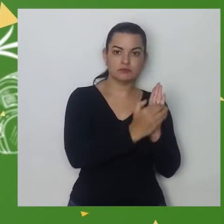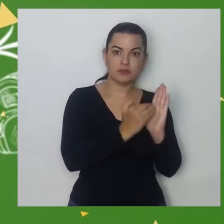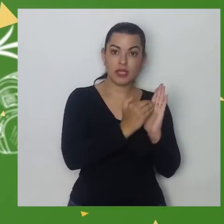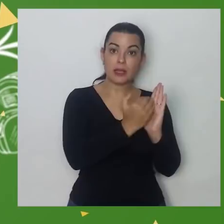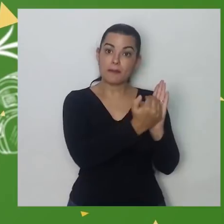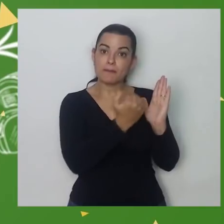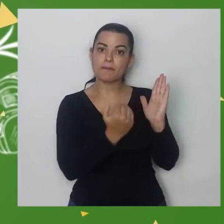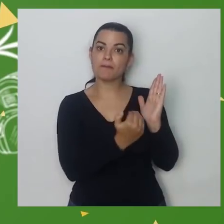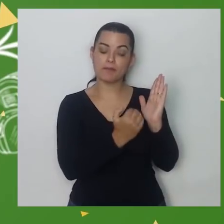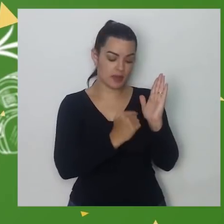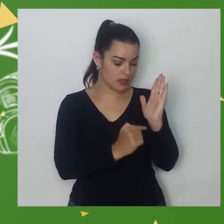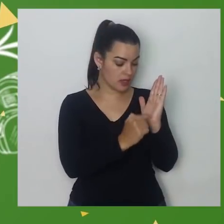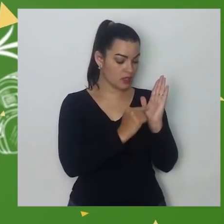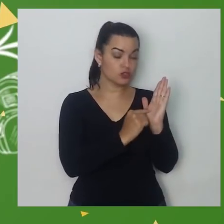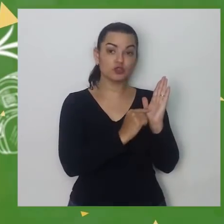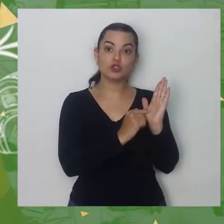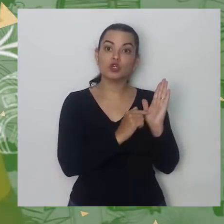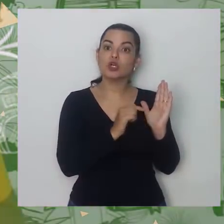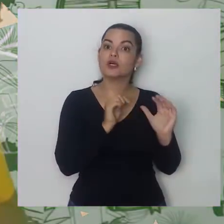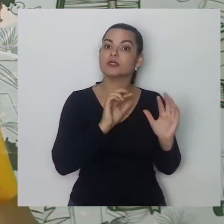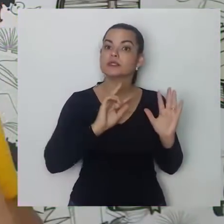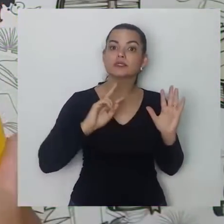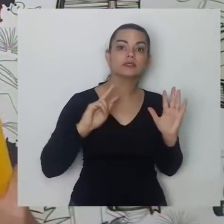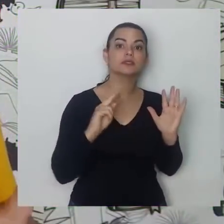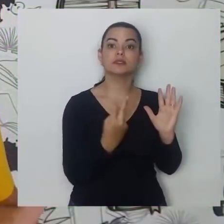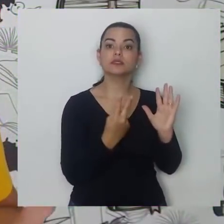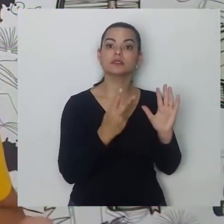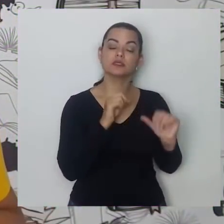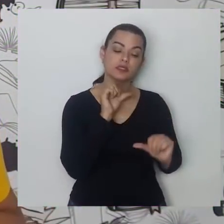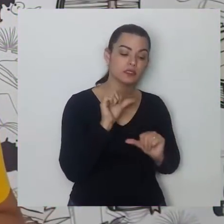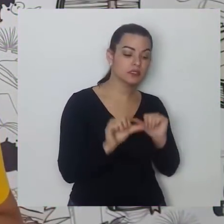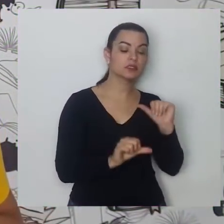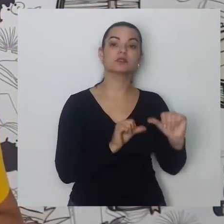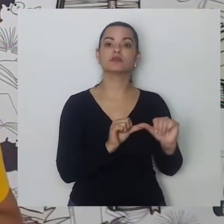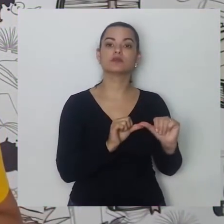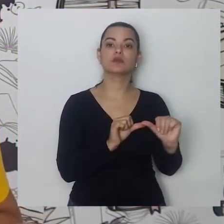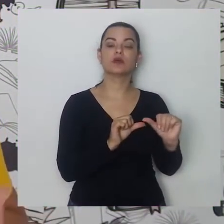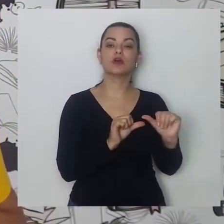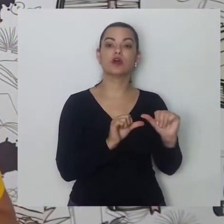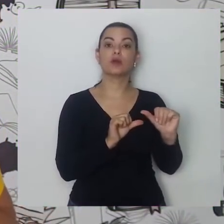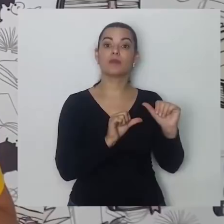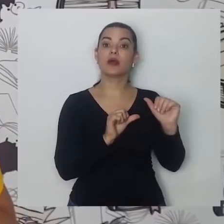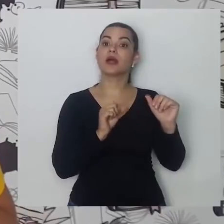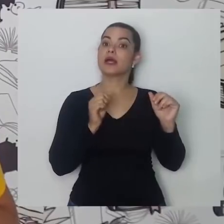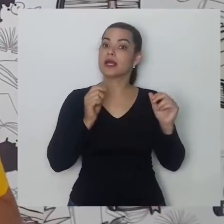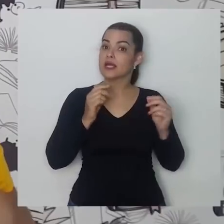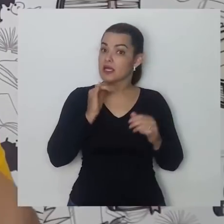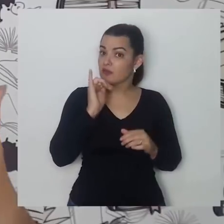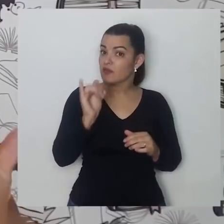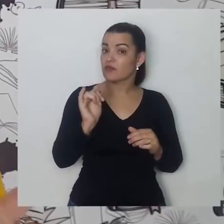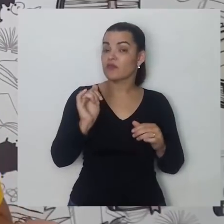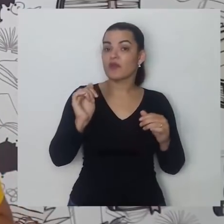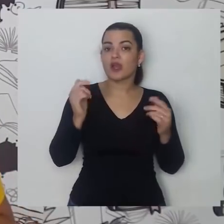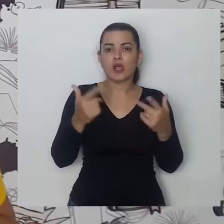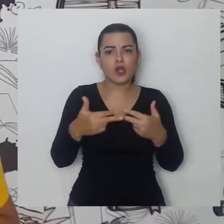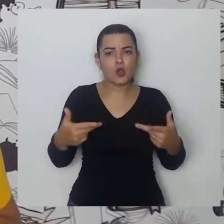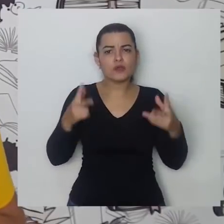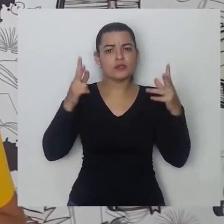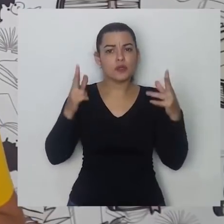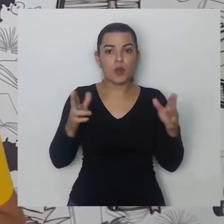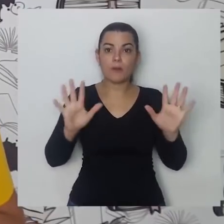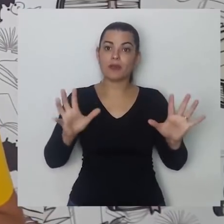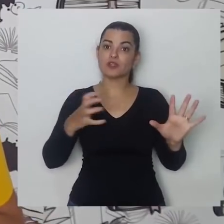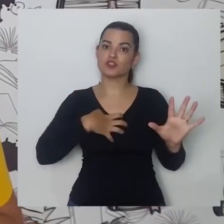exercício de transformar essa situação numa situação mais agradável, querendo dizer a mesma coisa, mas de uma